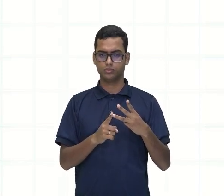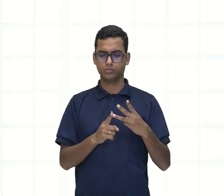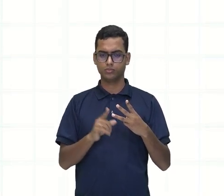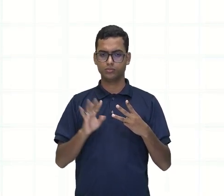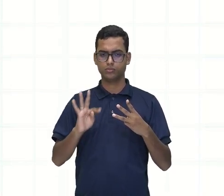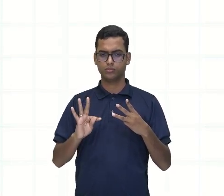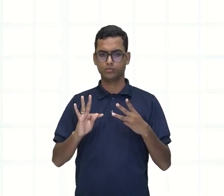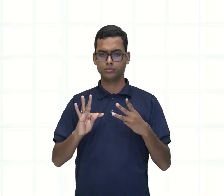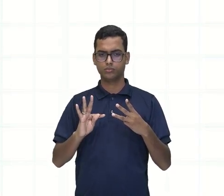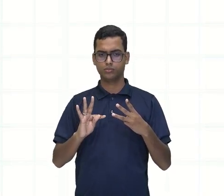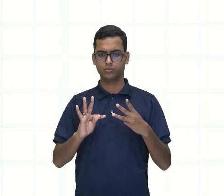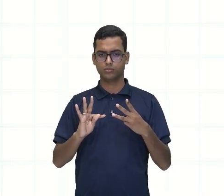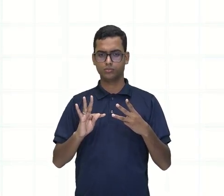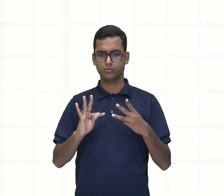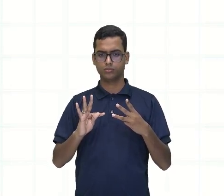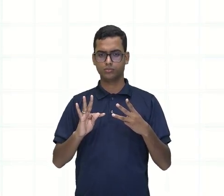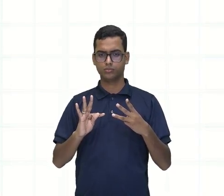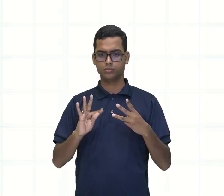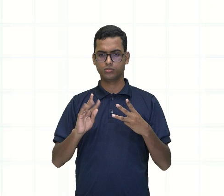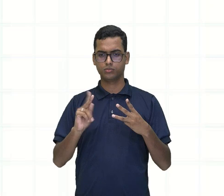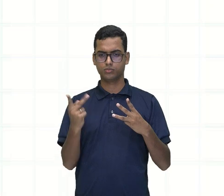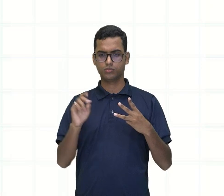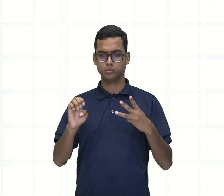e them.